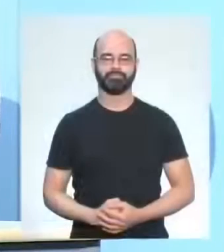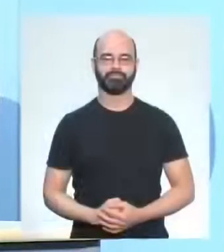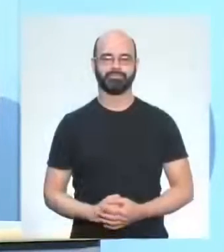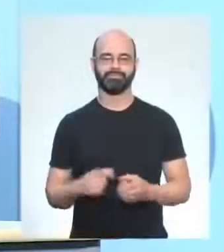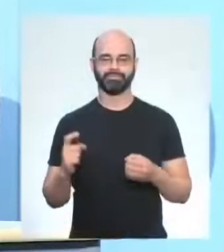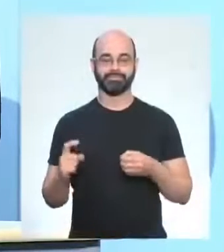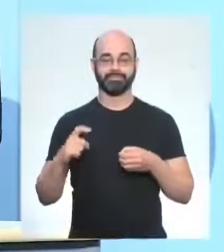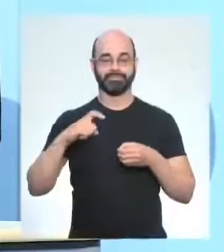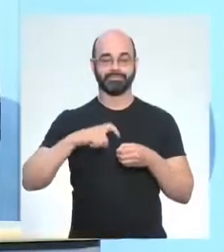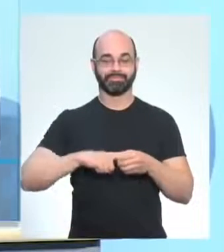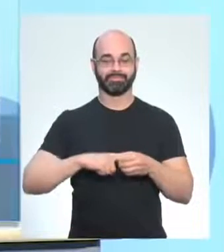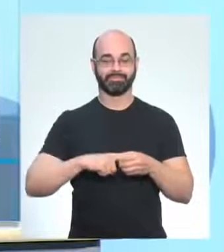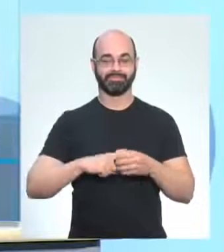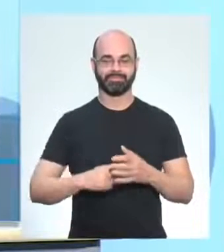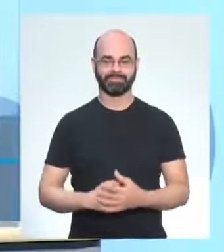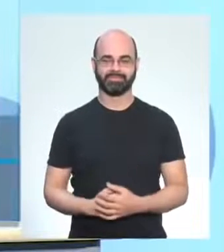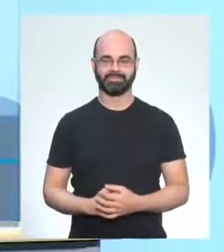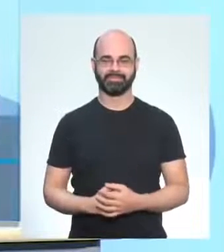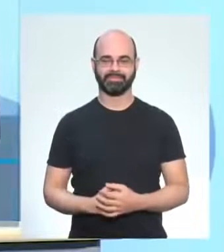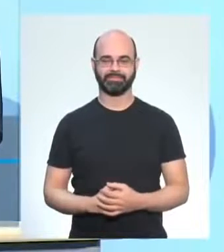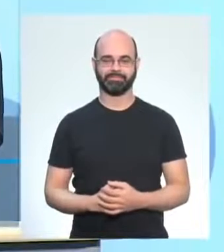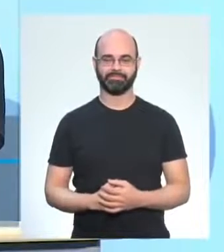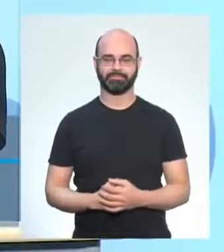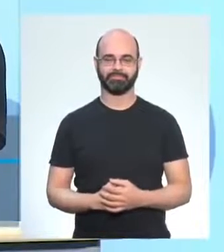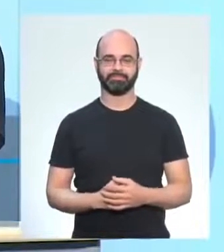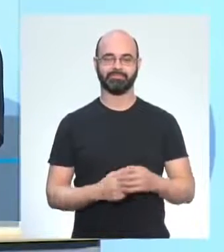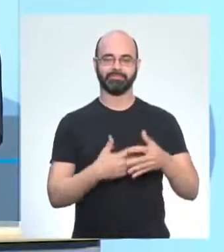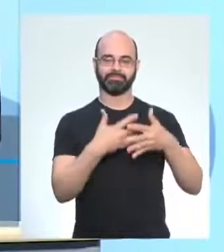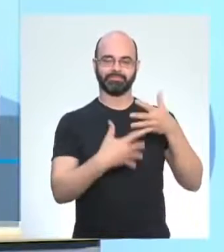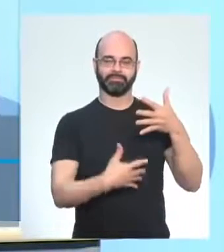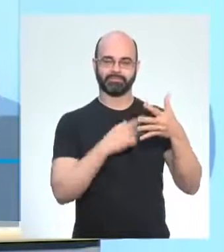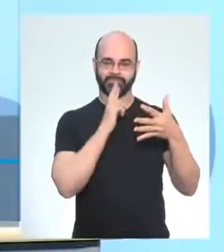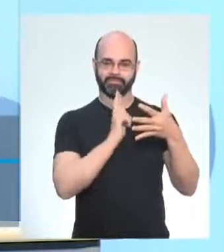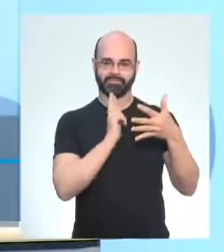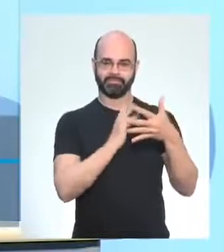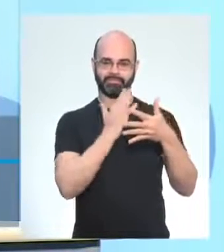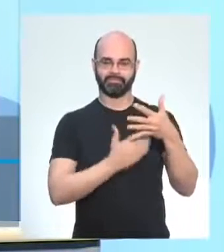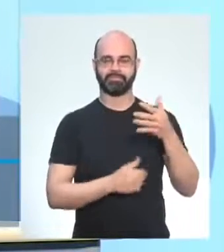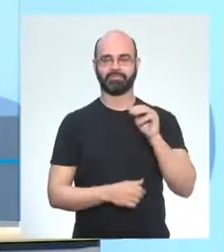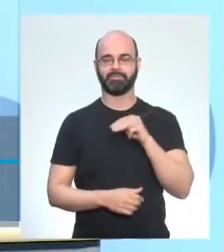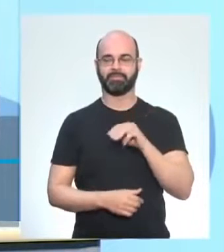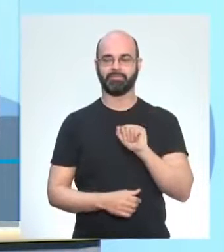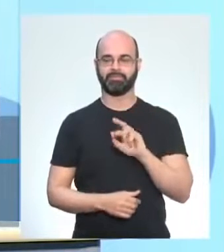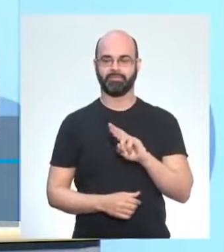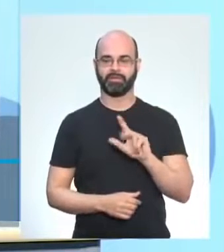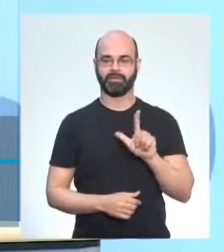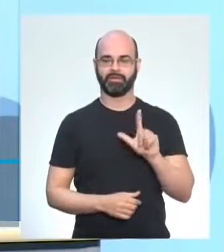Retornamos aqui. Olha, das respostas que eu encontrei, por exemplo, a professora Marília,